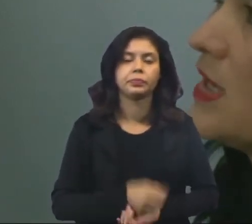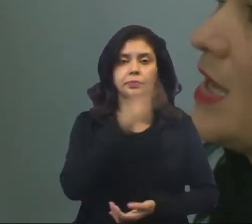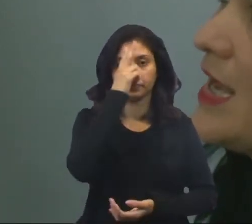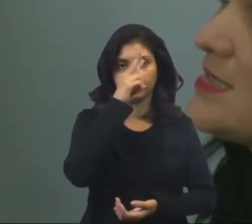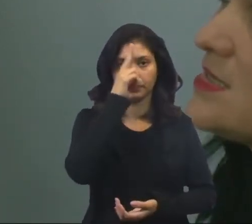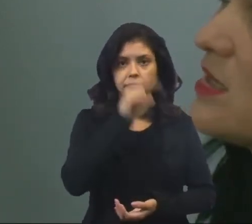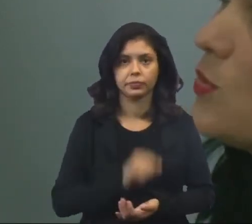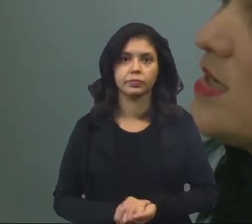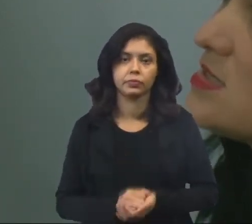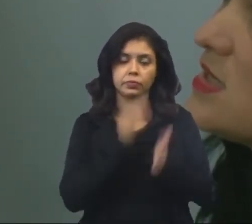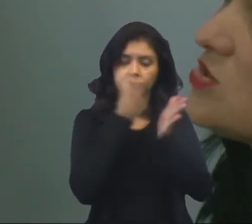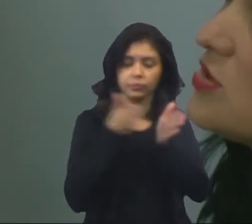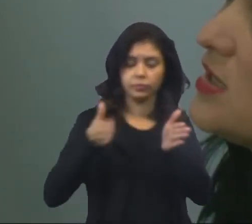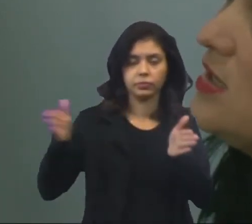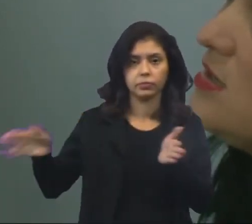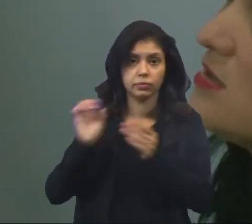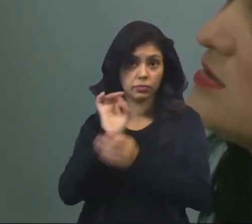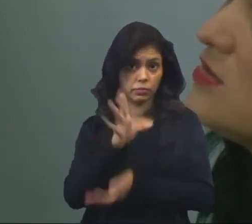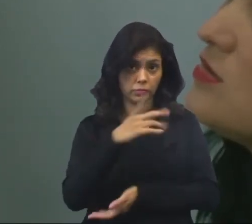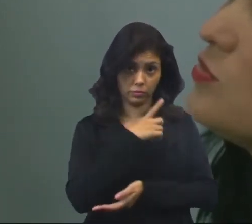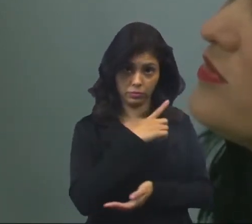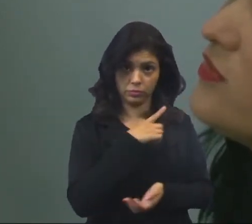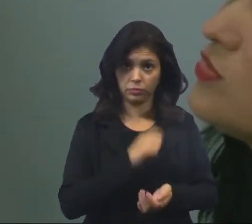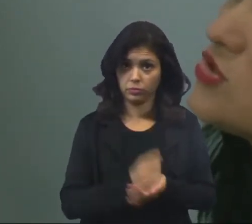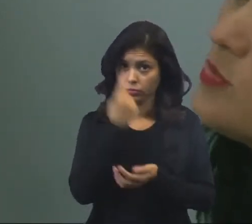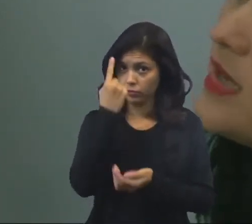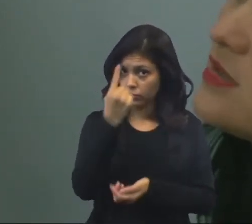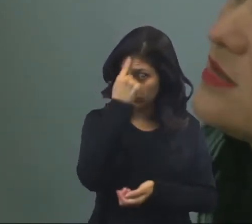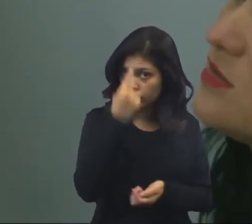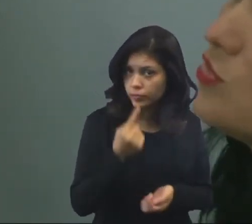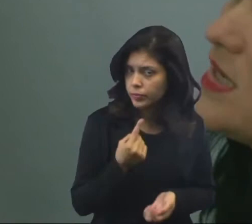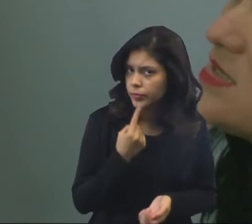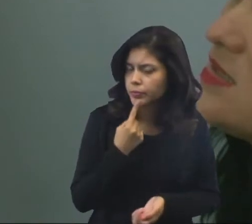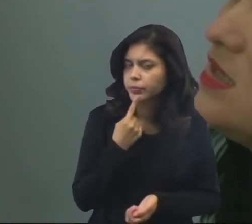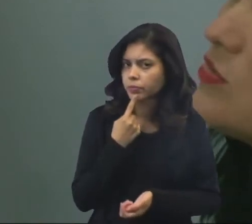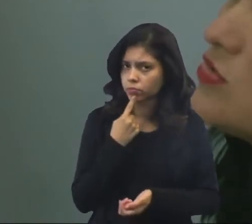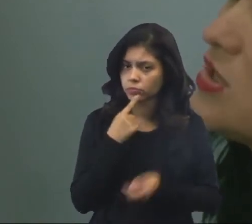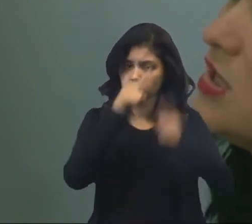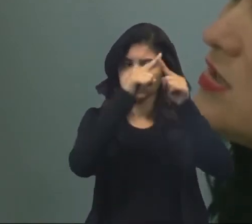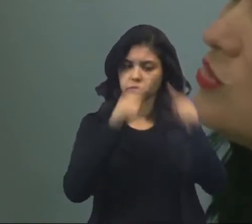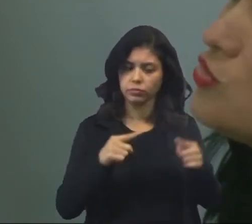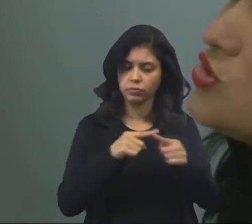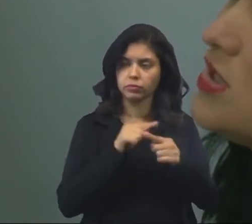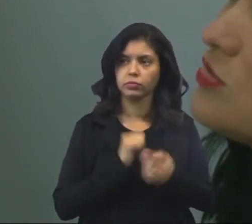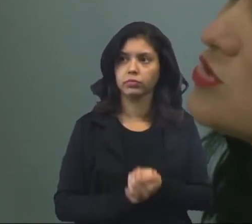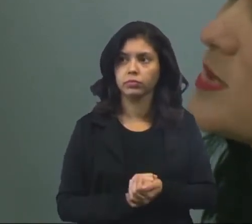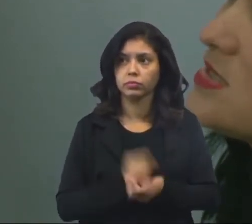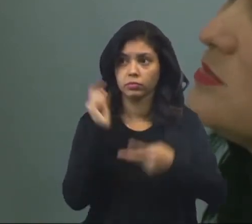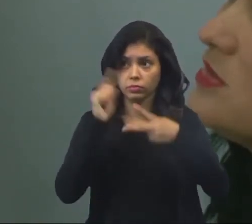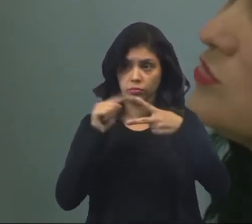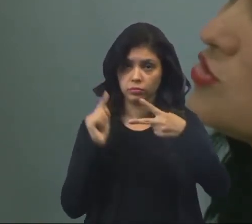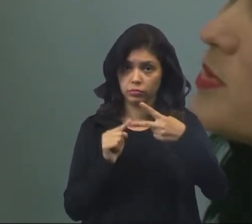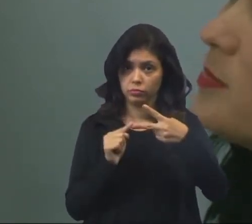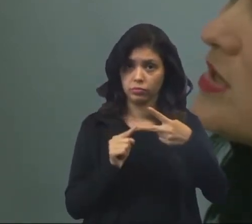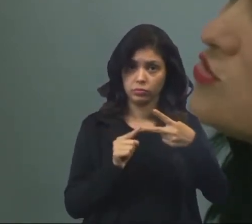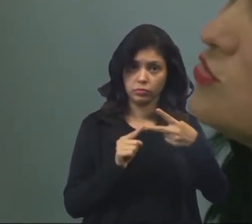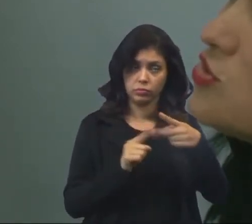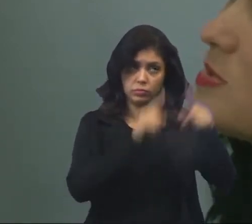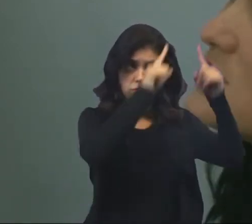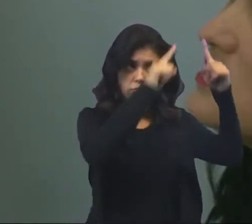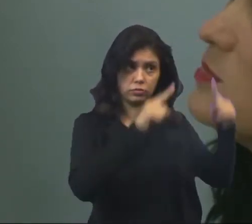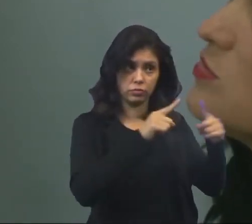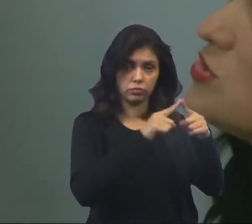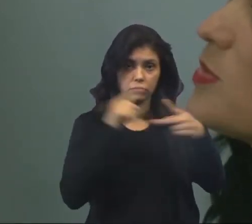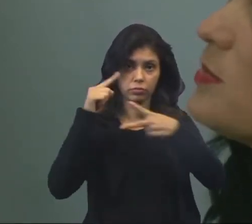Lembrando, essa sequência ela só tem uma figura geométrica, que no caso é triângulos. Tem 2 triângulos para cima, 2 para baixo. 2